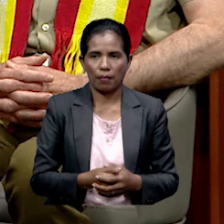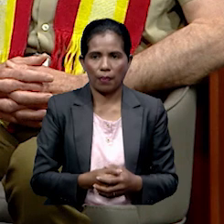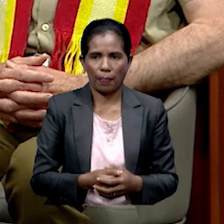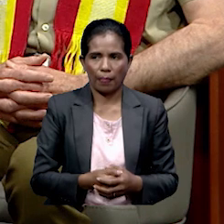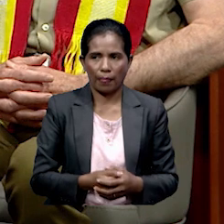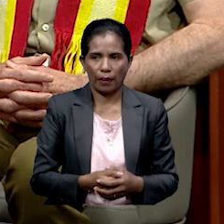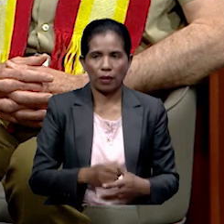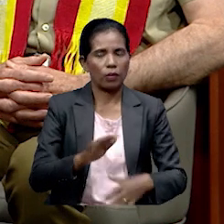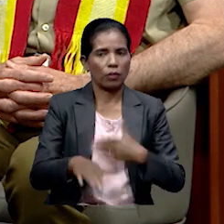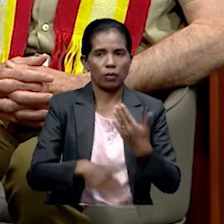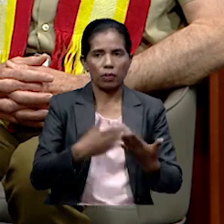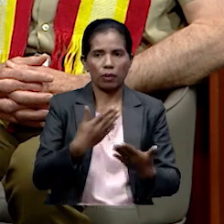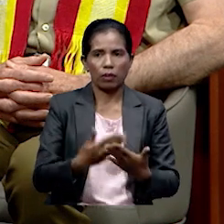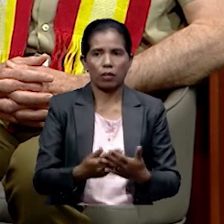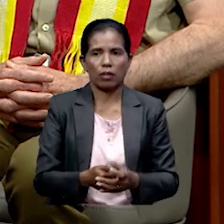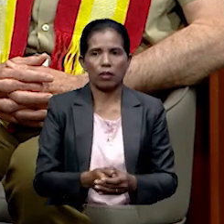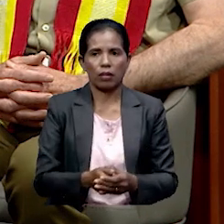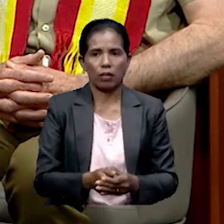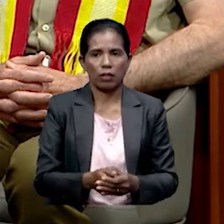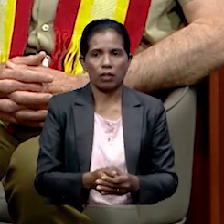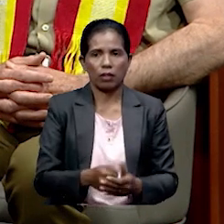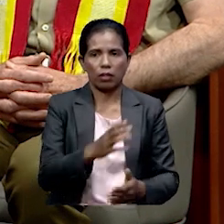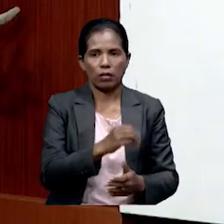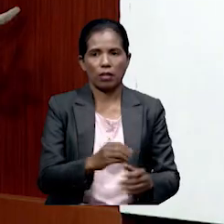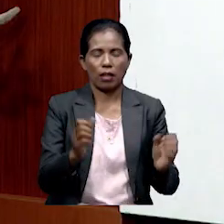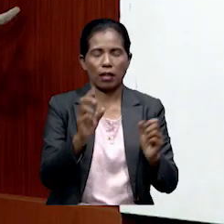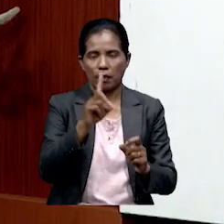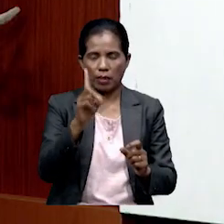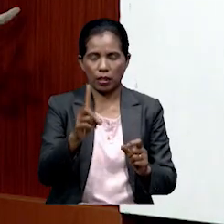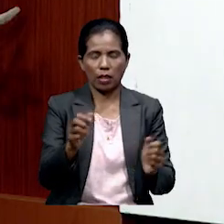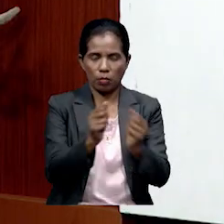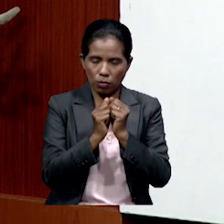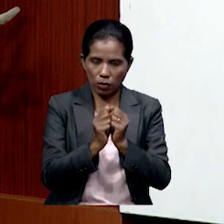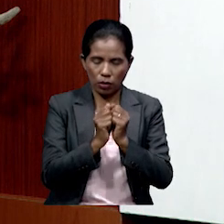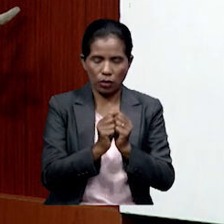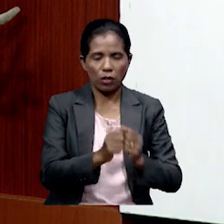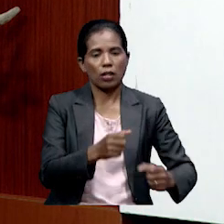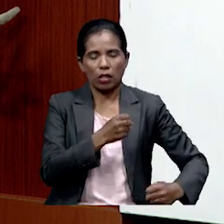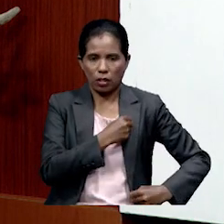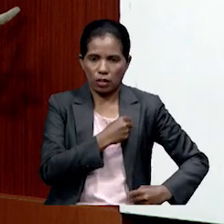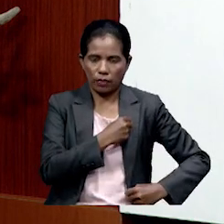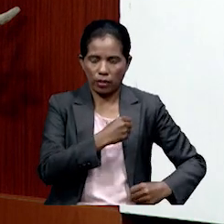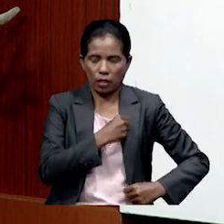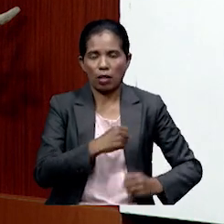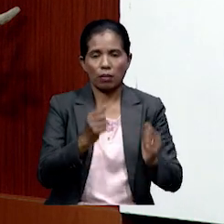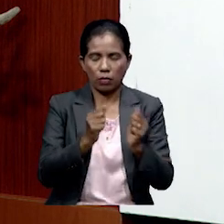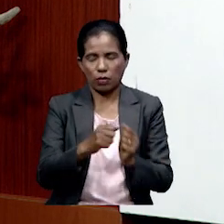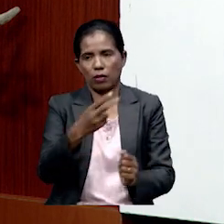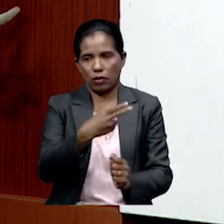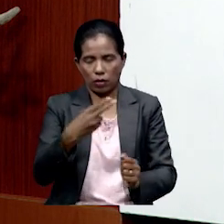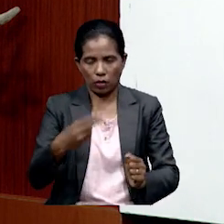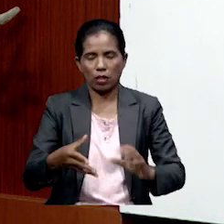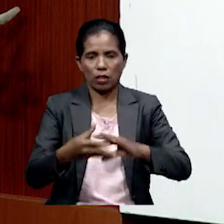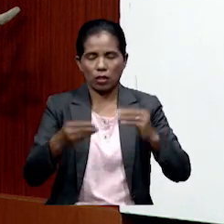apesar de tudo, falintil la mesa, a história há muito que abre, senhora, mas a história moro, história susar